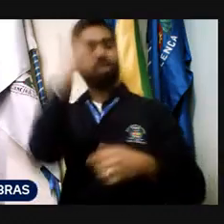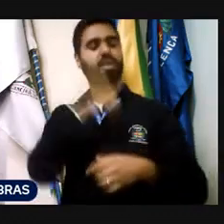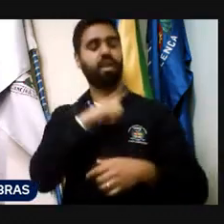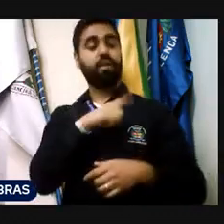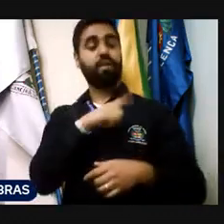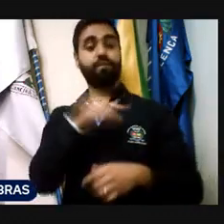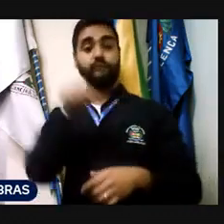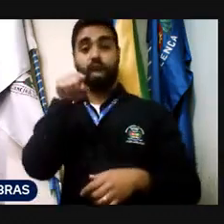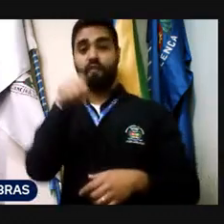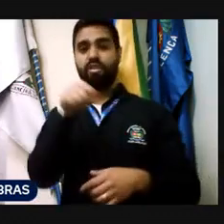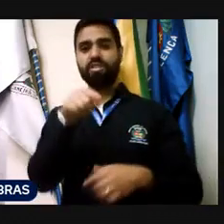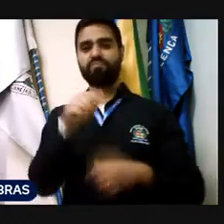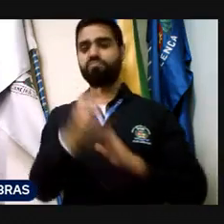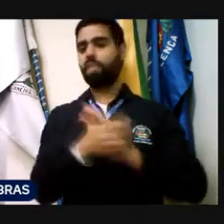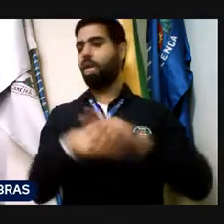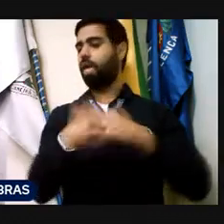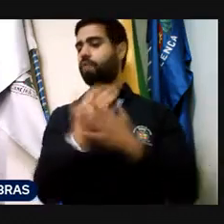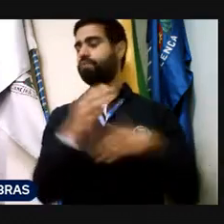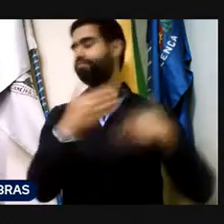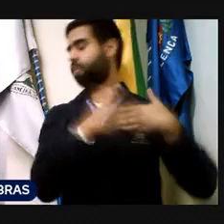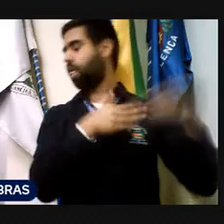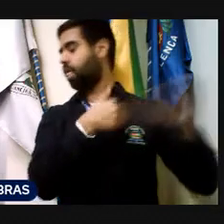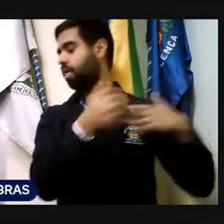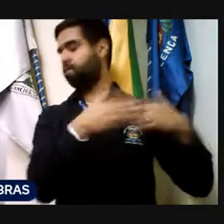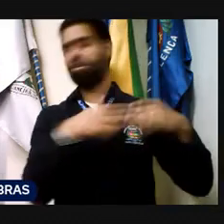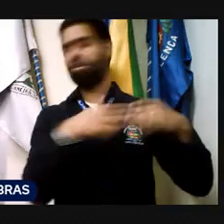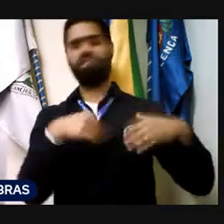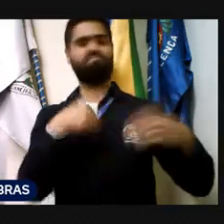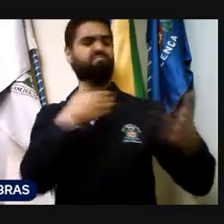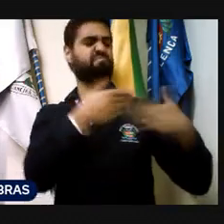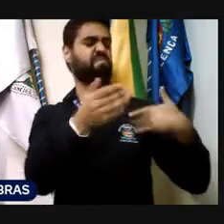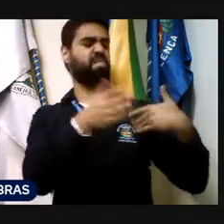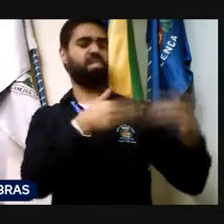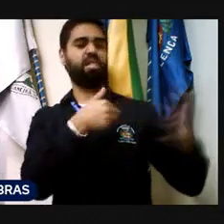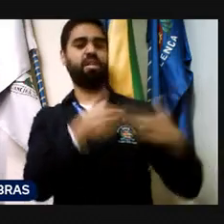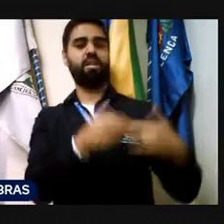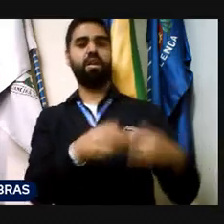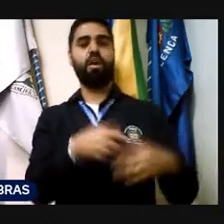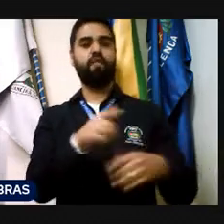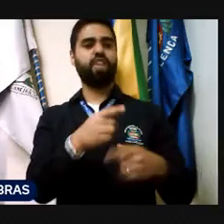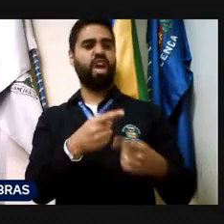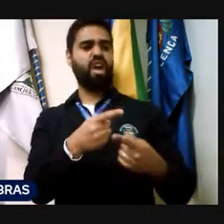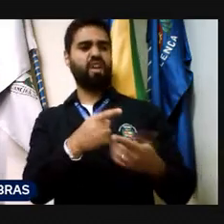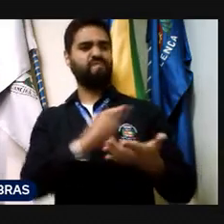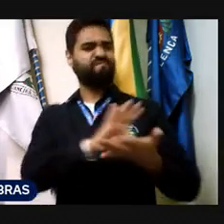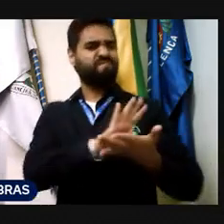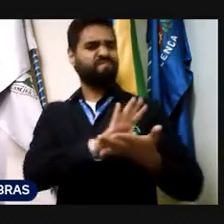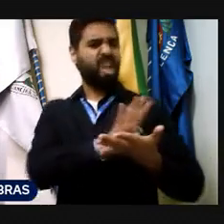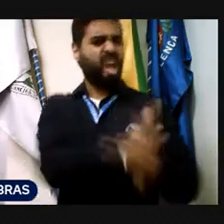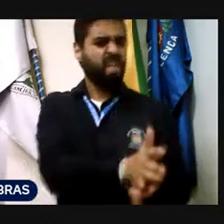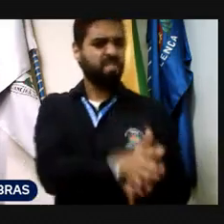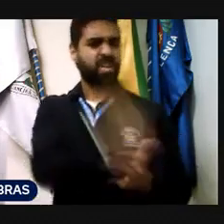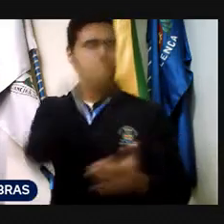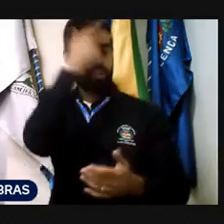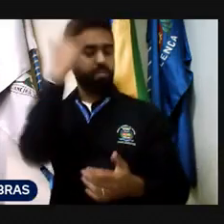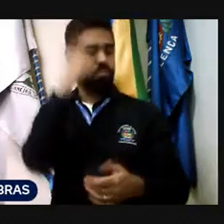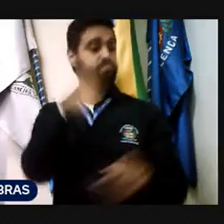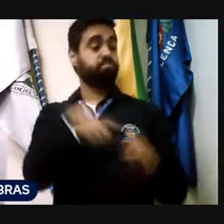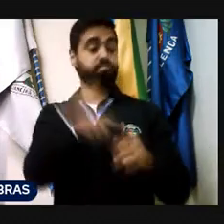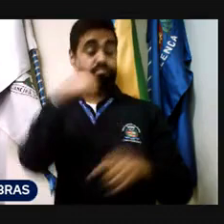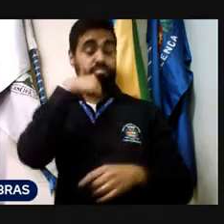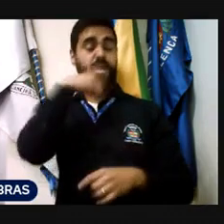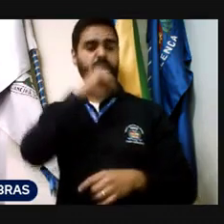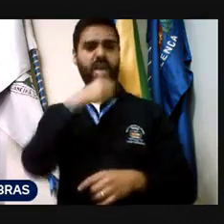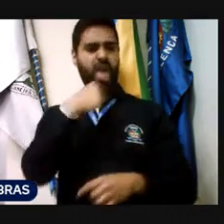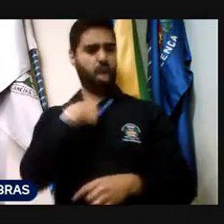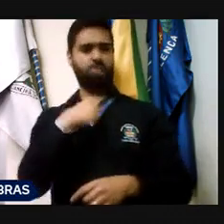Você lava as mãos, você dá de ombros, você humilha e escracha essas mães. Não